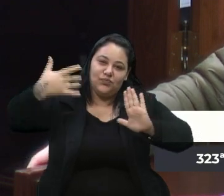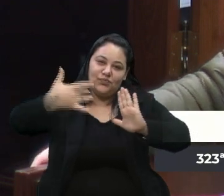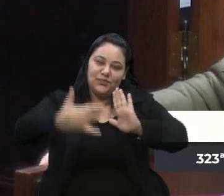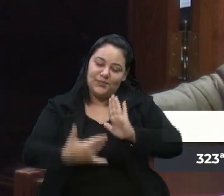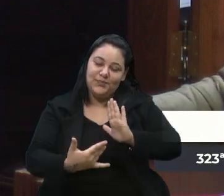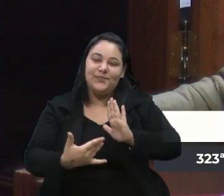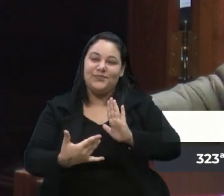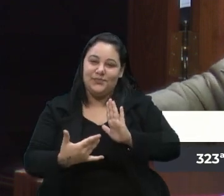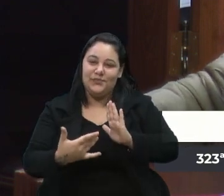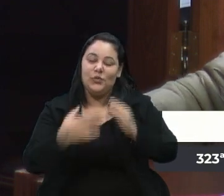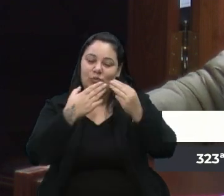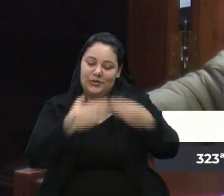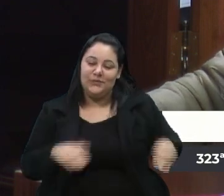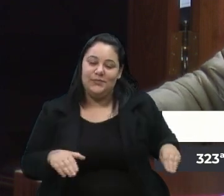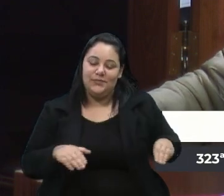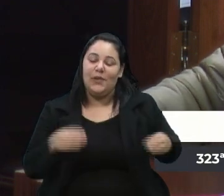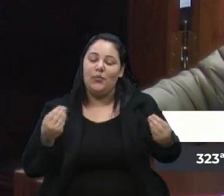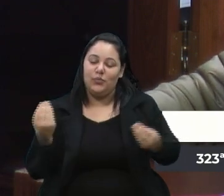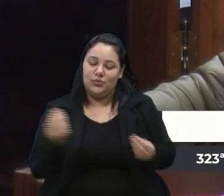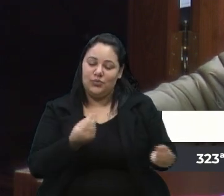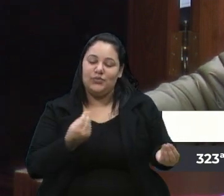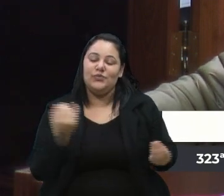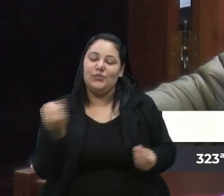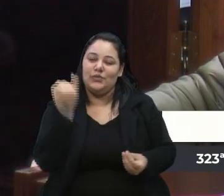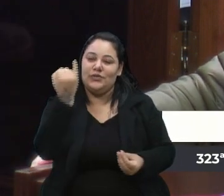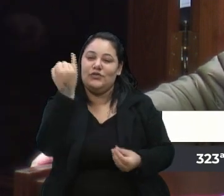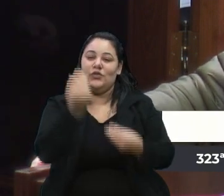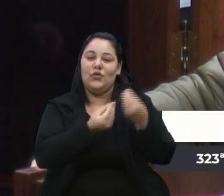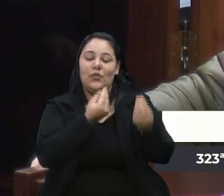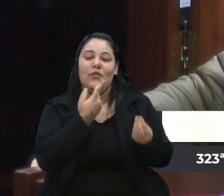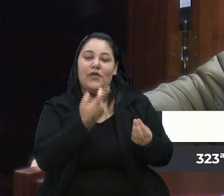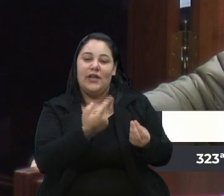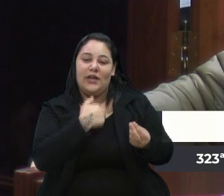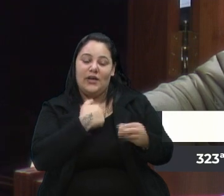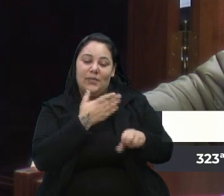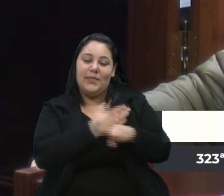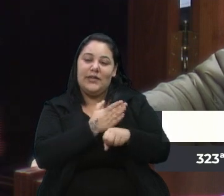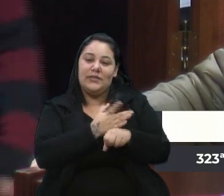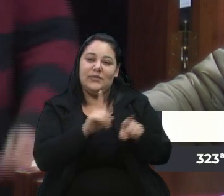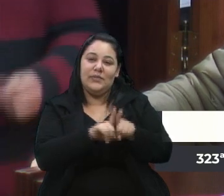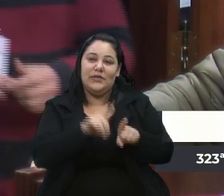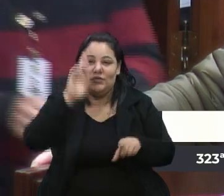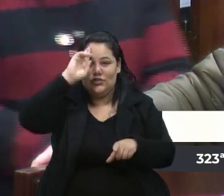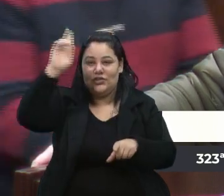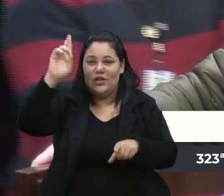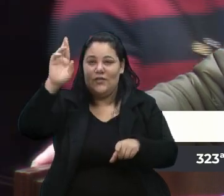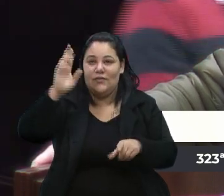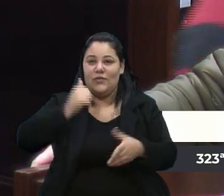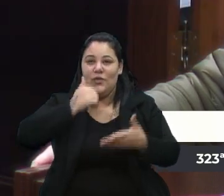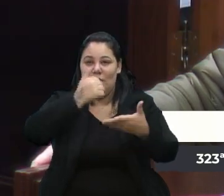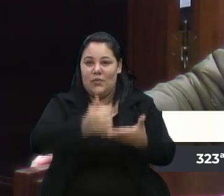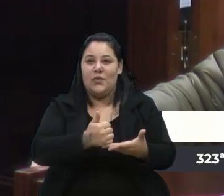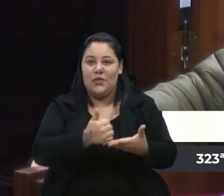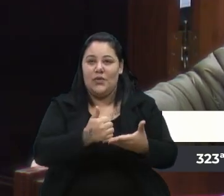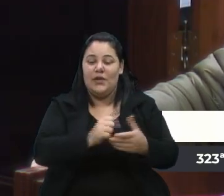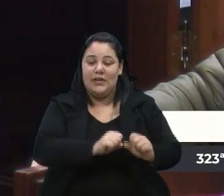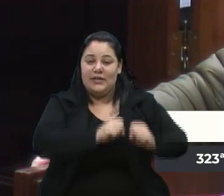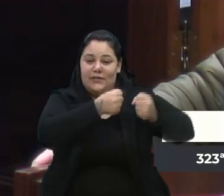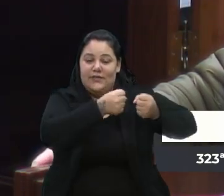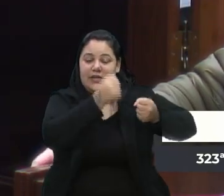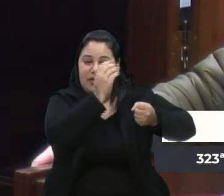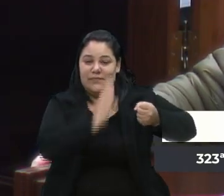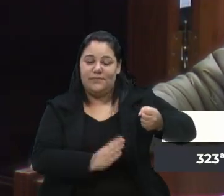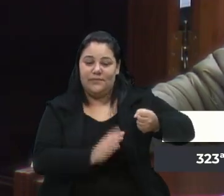nós como eu falei eu como membro e um dos diretores da liga da Defesa Nacional do núcleo aqui de Caxias do Sul